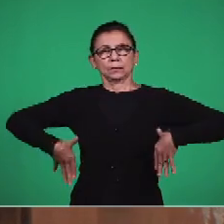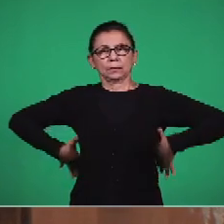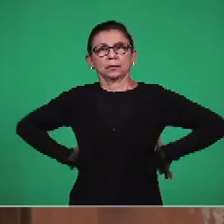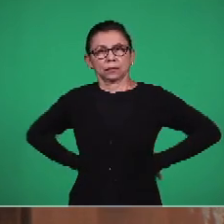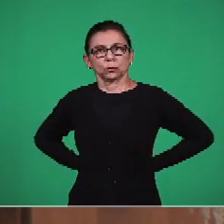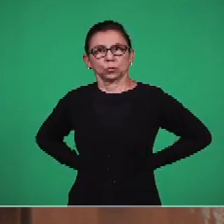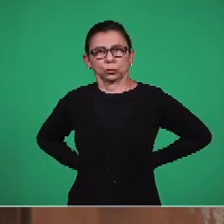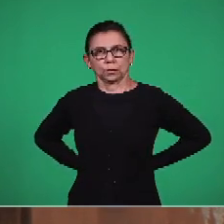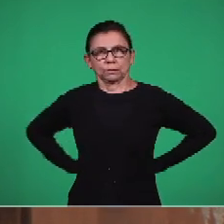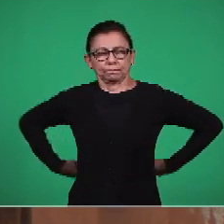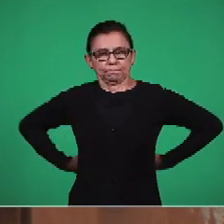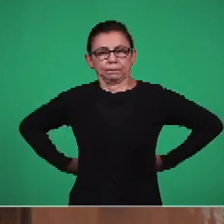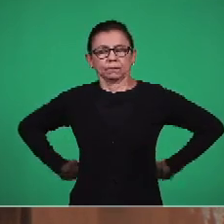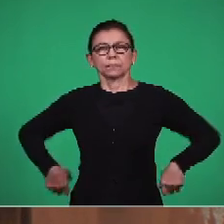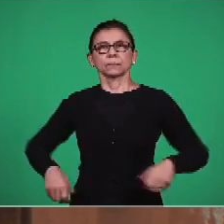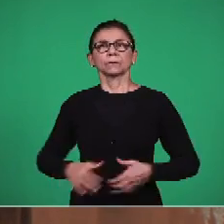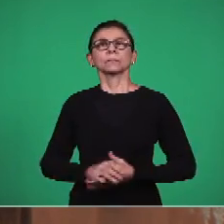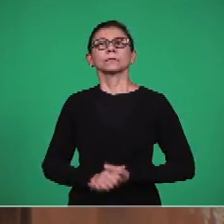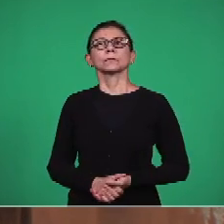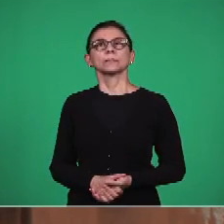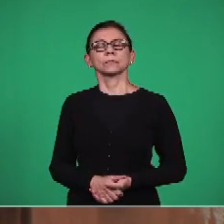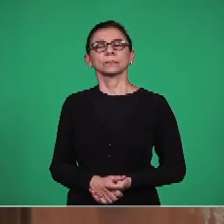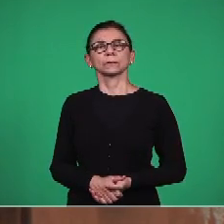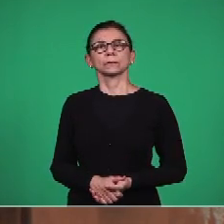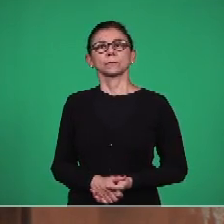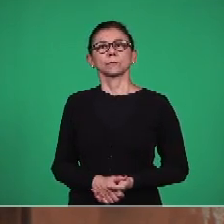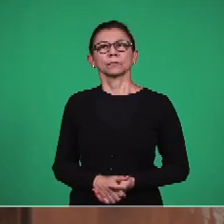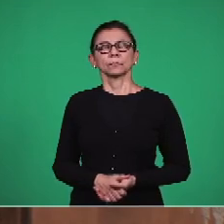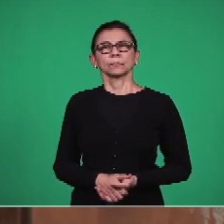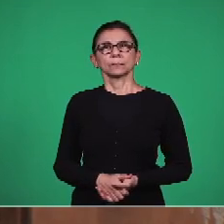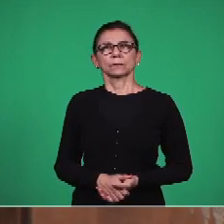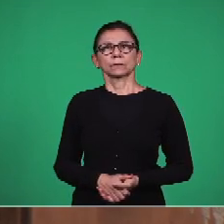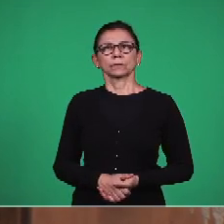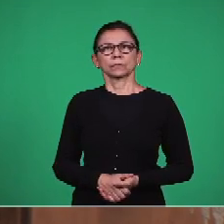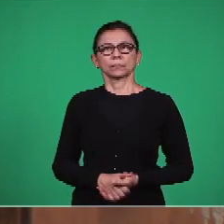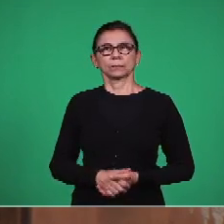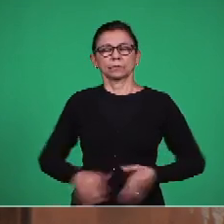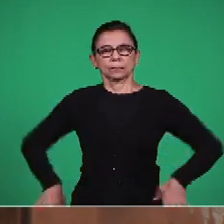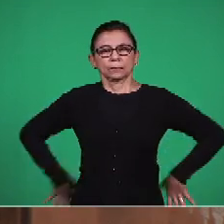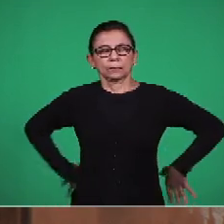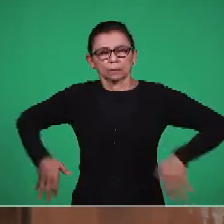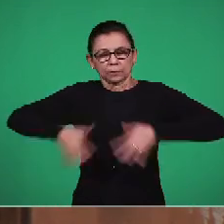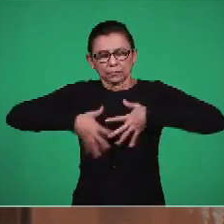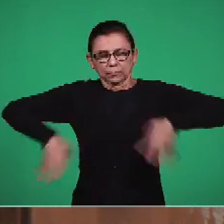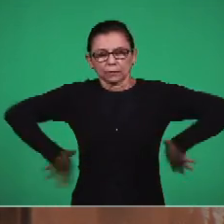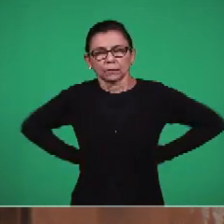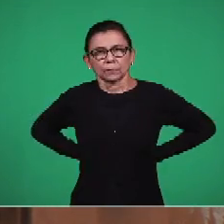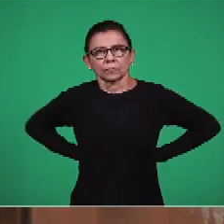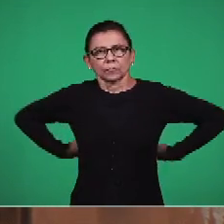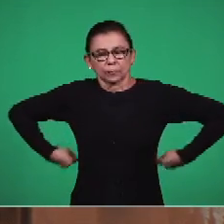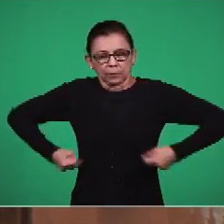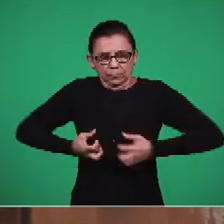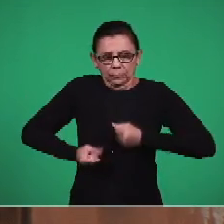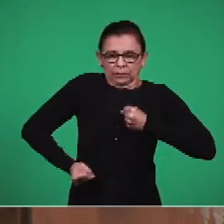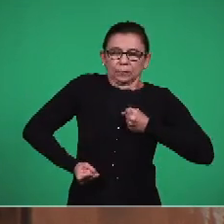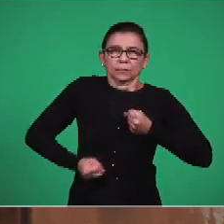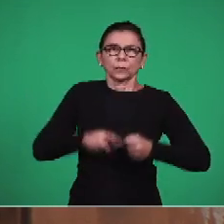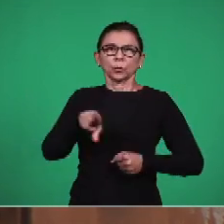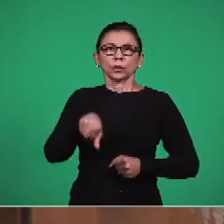ataduras para colocar nos músculos das costas e tal, para que, ao pegar o